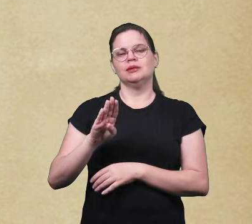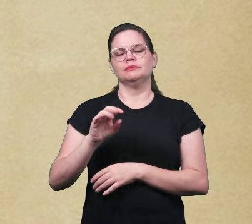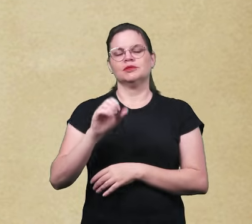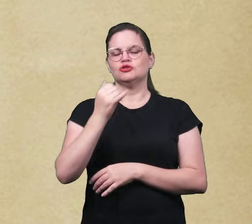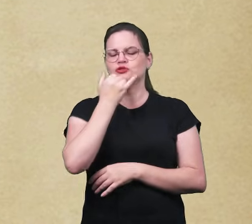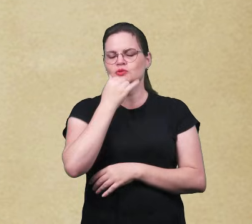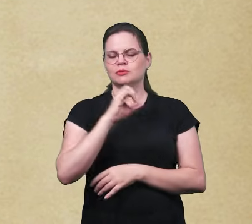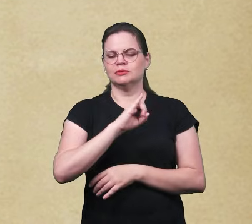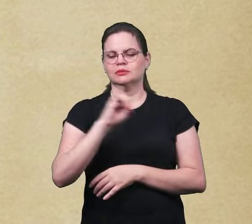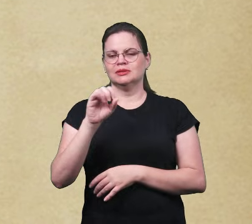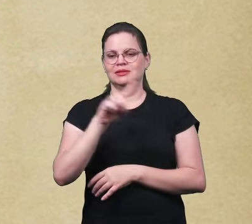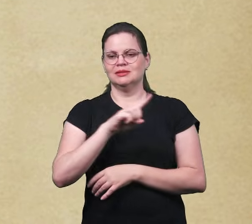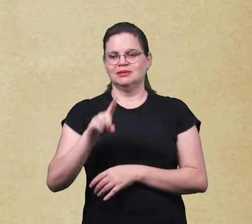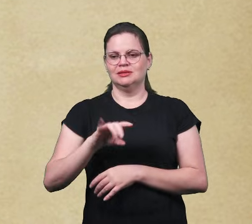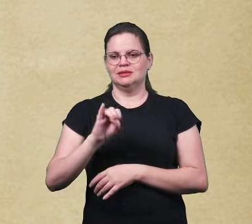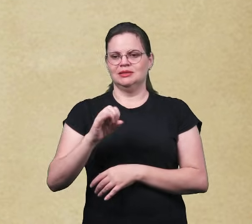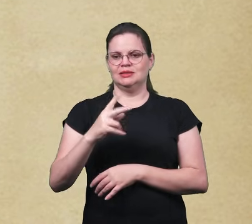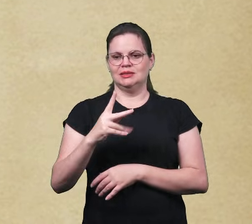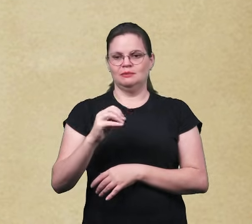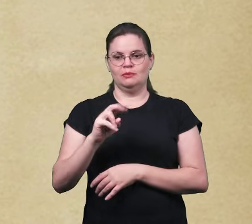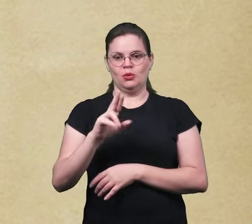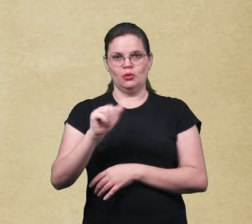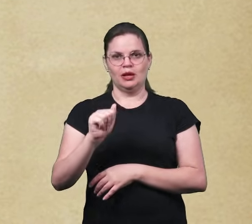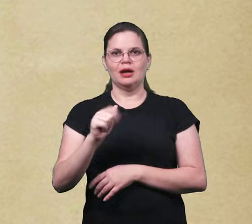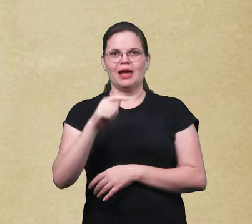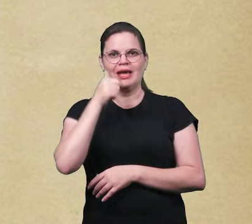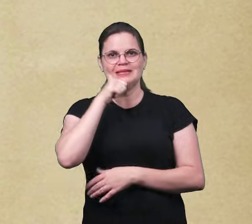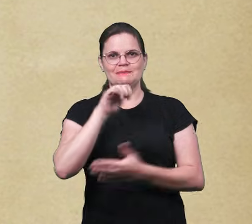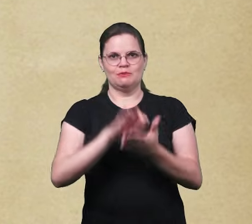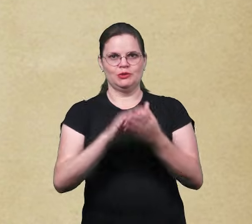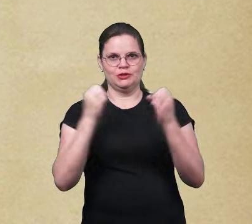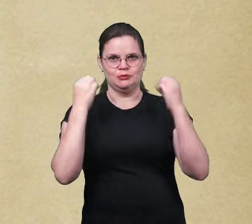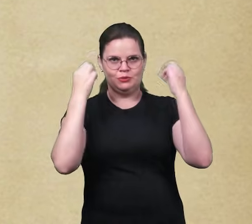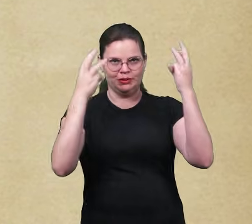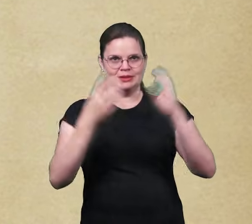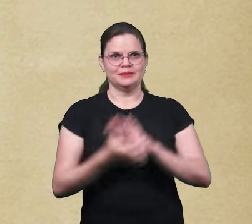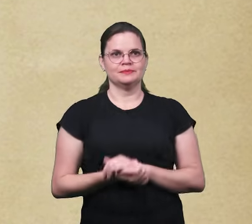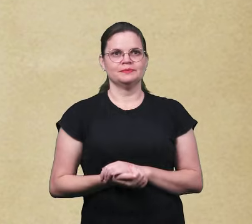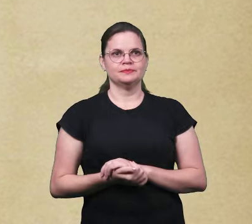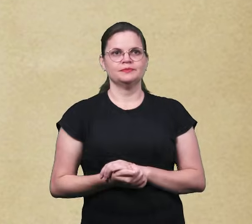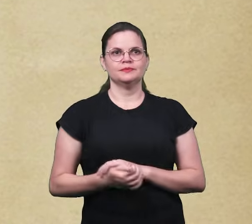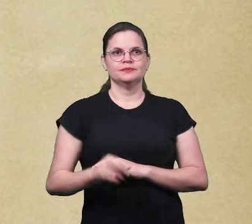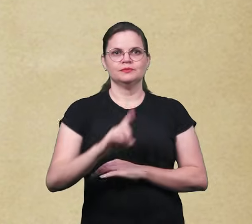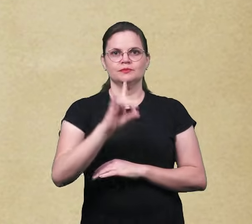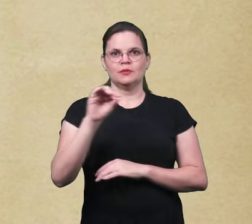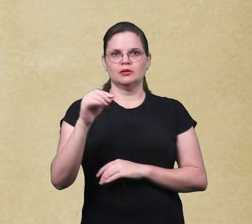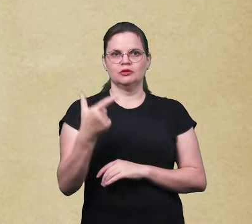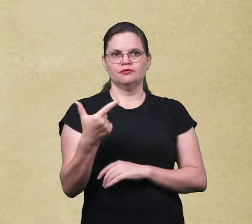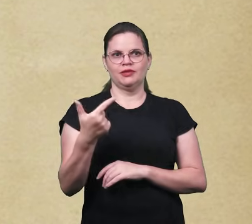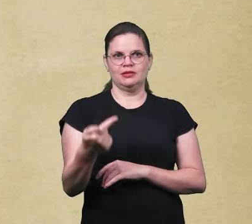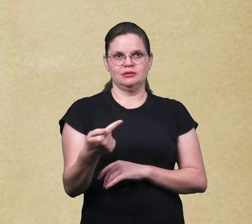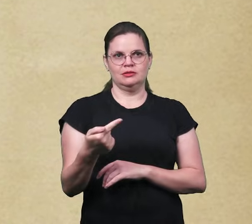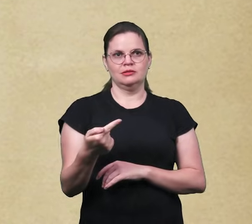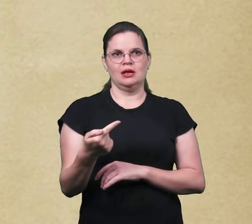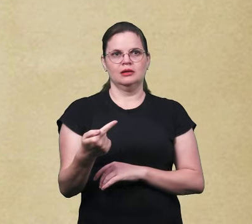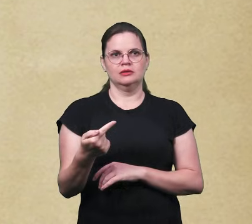agora no dia 26 de maio, né? No dia 27, é o